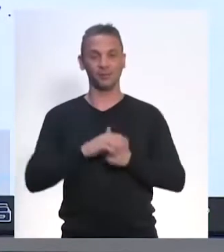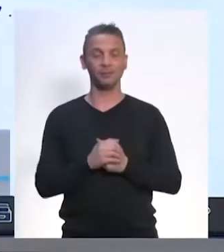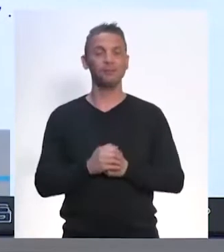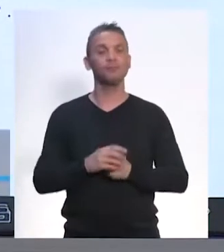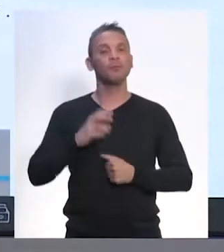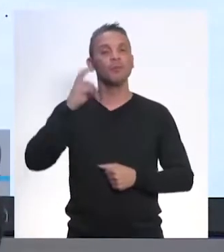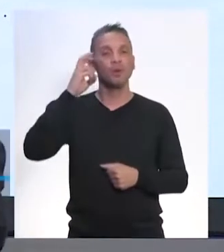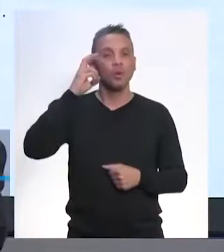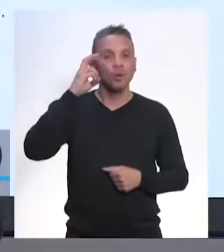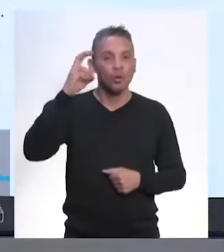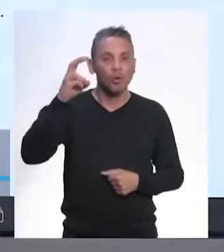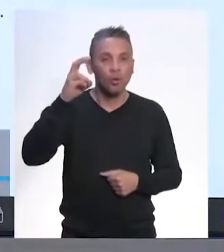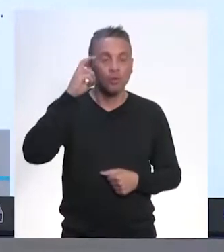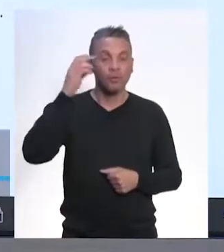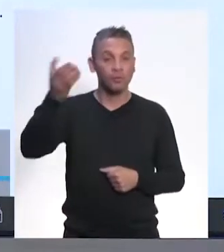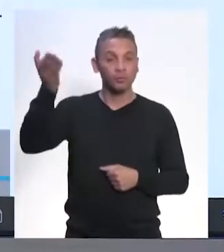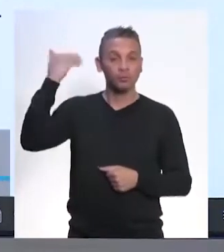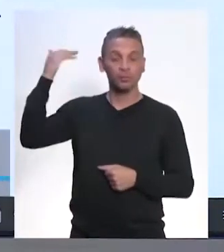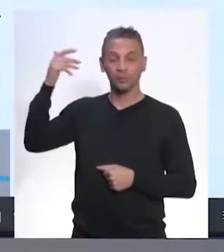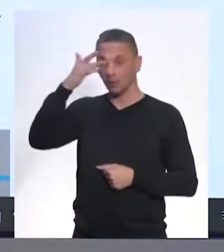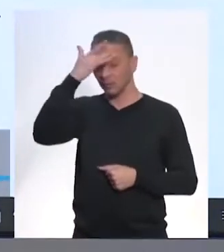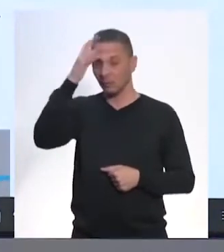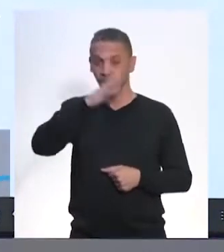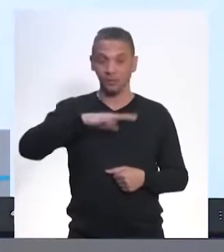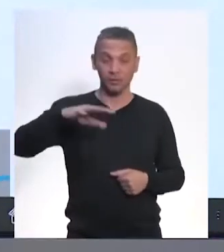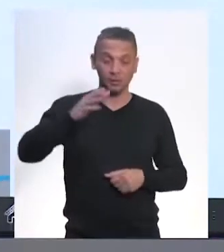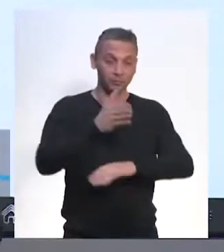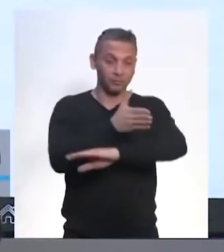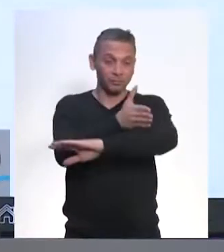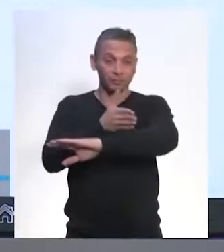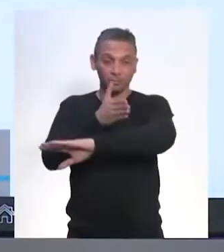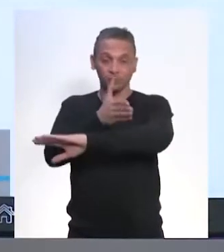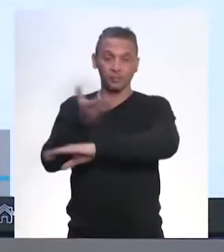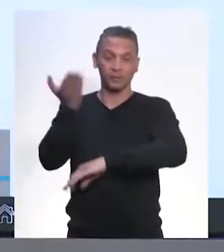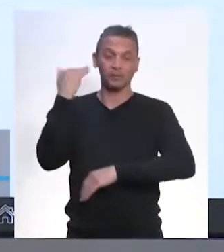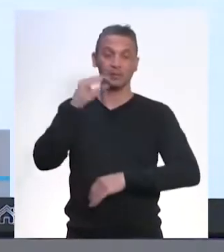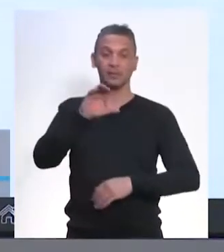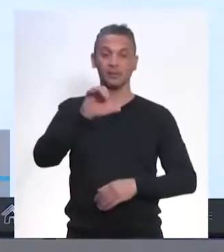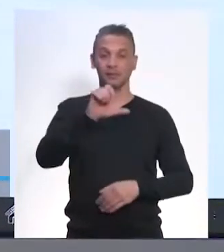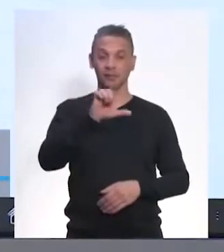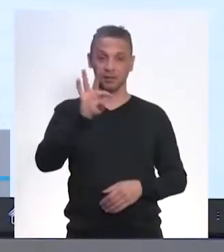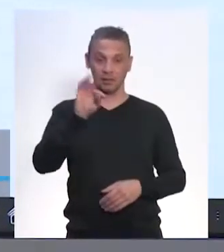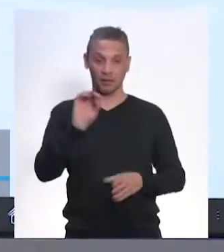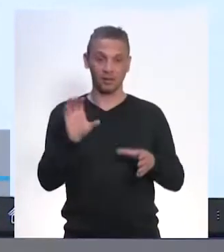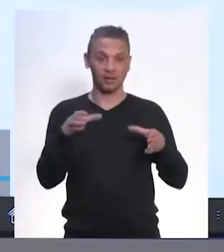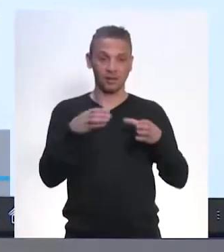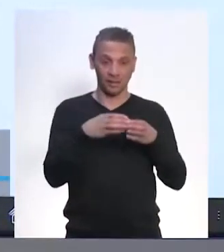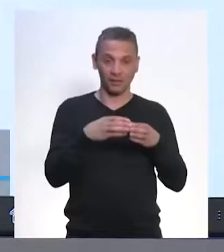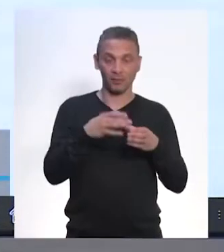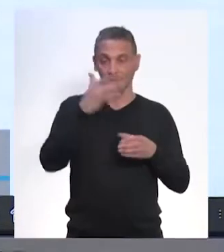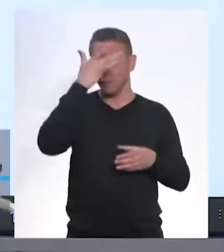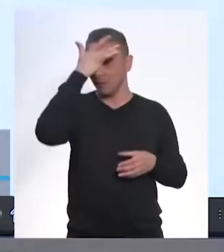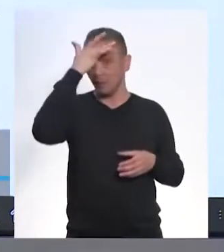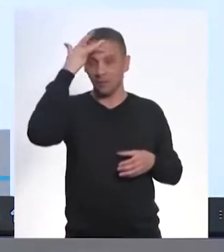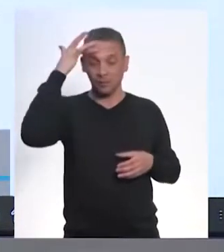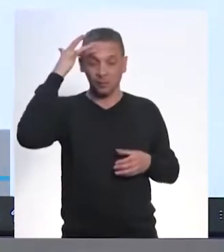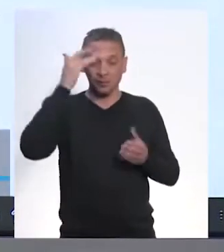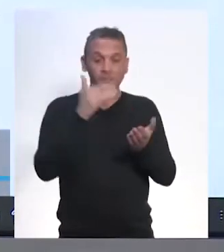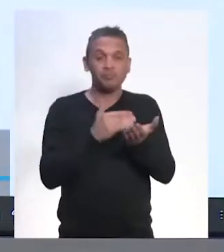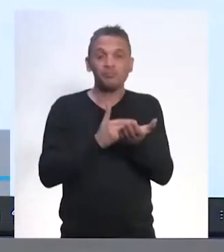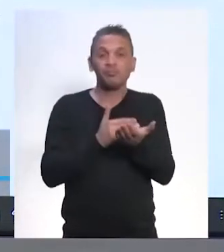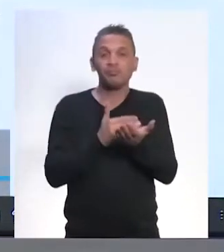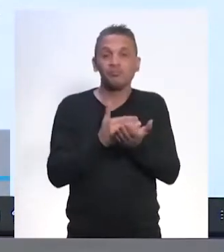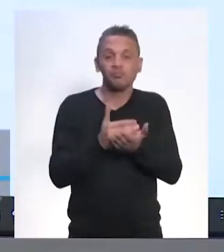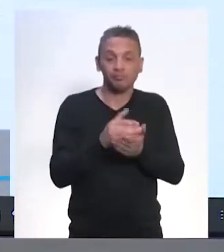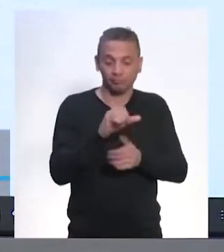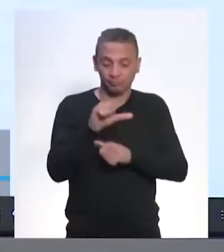cultura, especialmente a cultura celta, né, na Idade Média, então era muito comum no solstício, que é justamente aquela passagem, né, que nós temos,